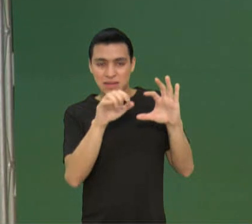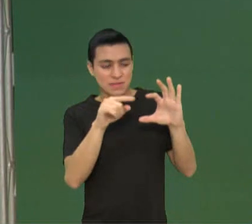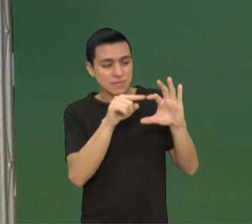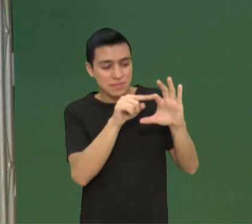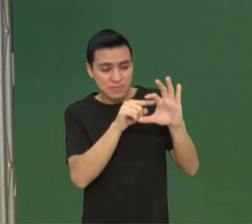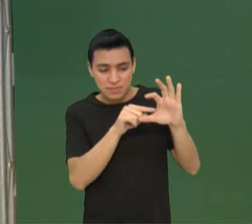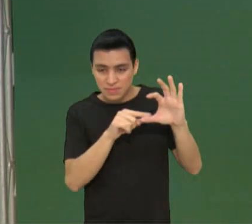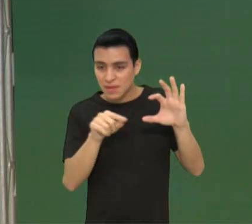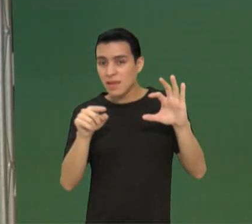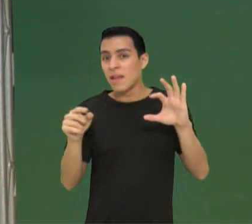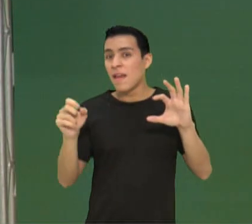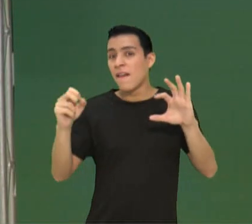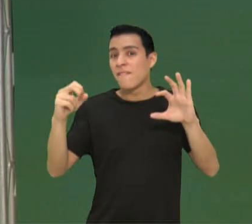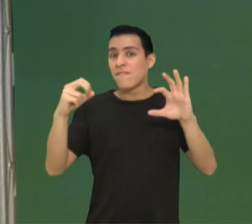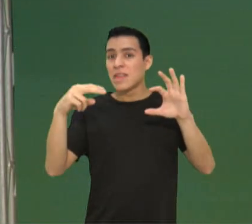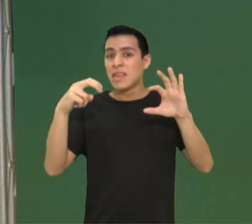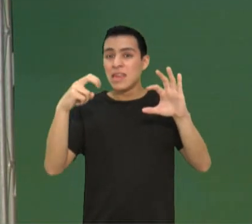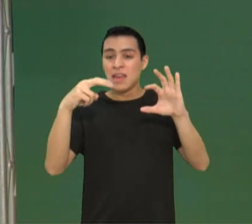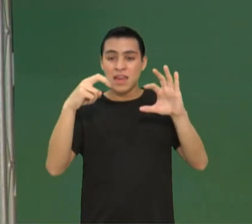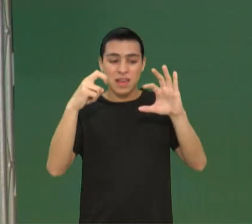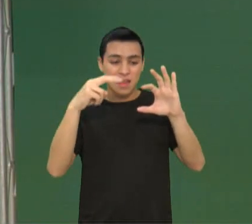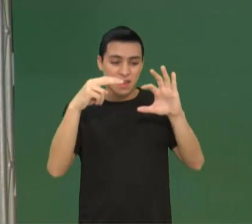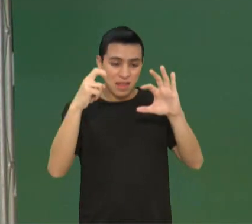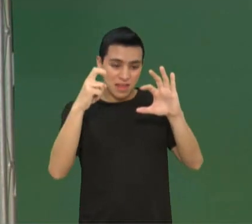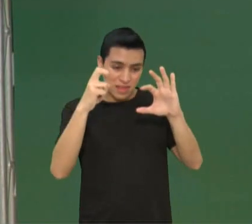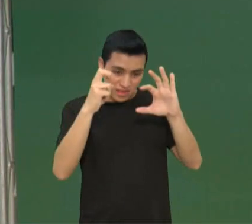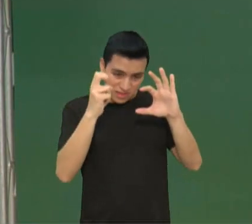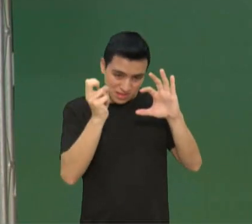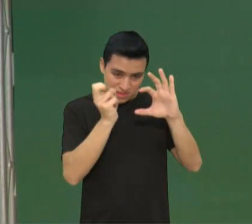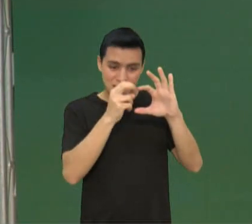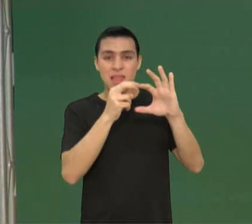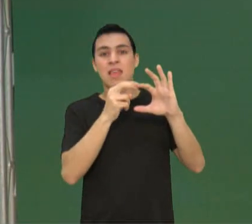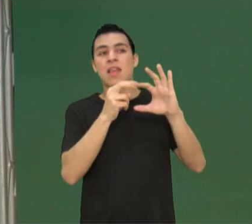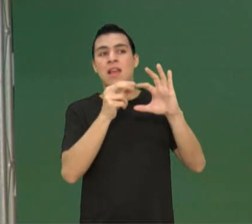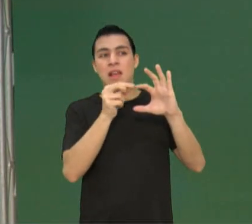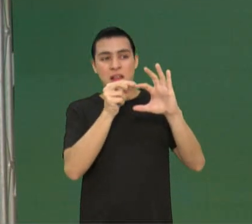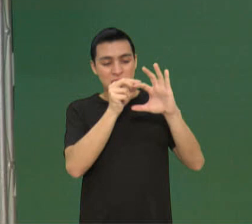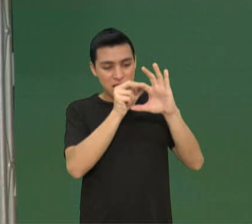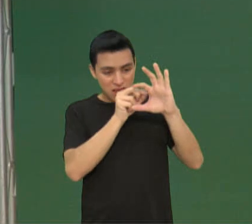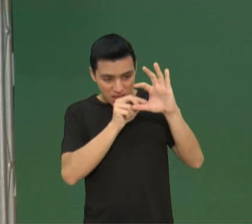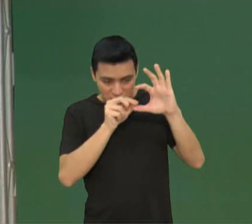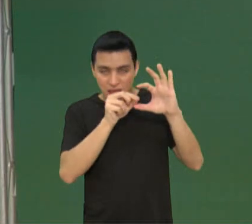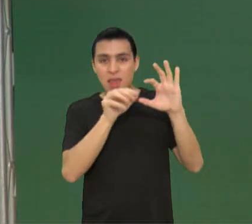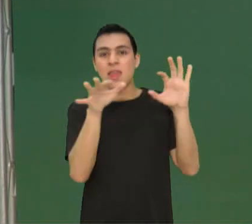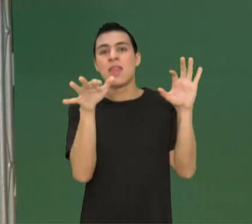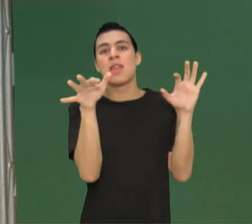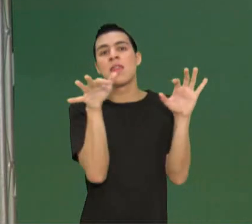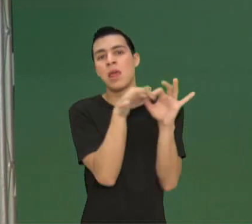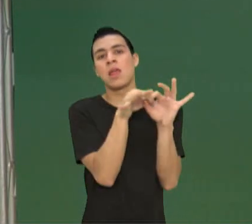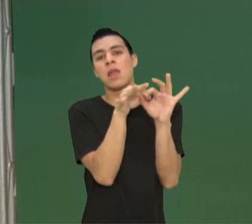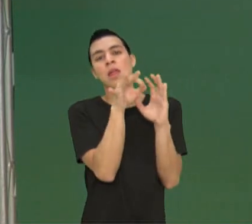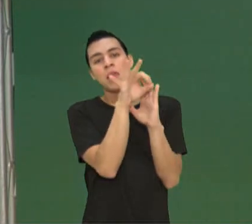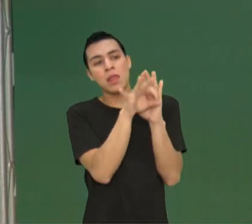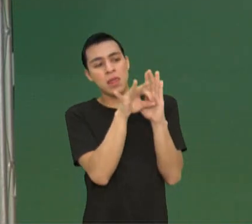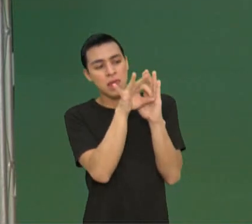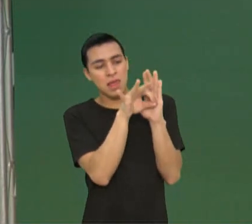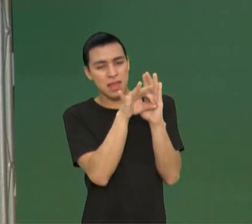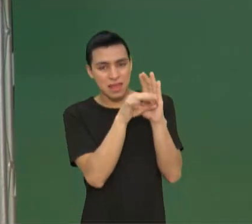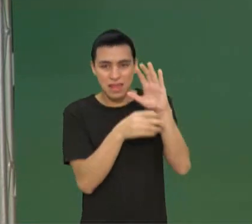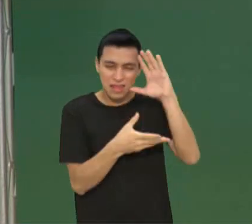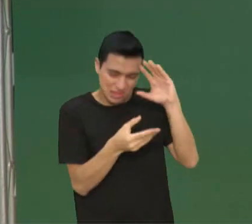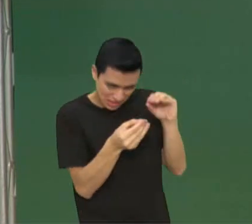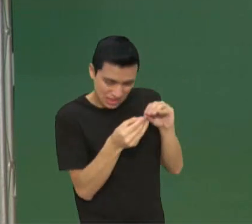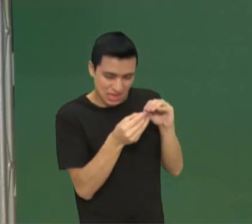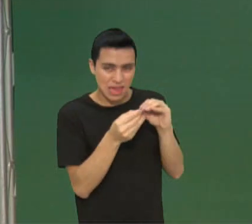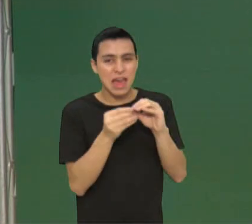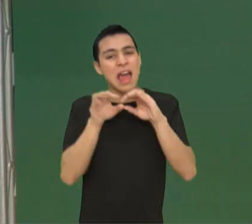Quando o vírus toca a sua cápsula com esse receptor, ele se liga à célula. É assim que ele identifica que célula